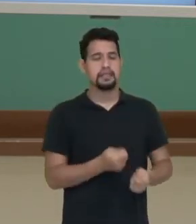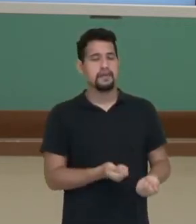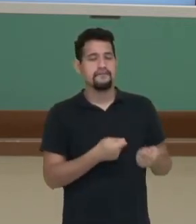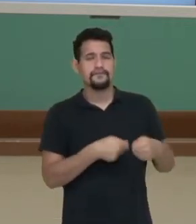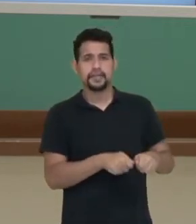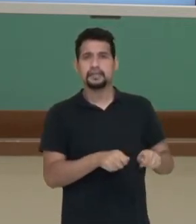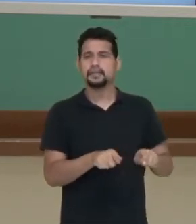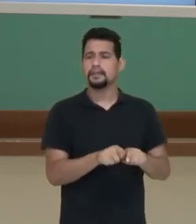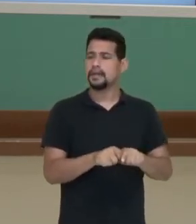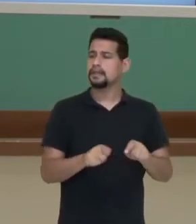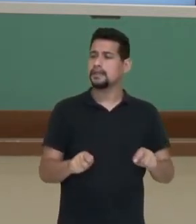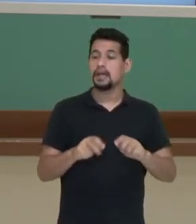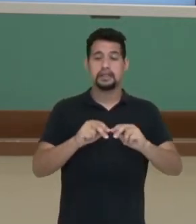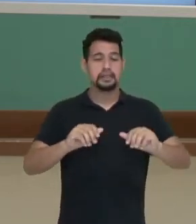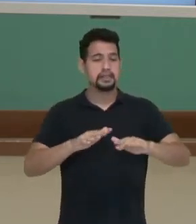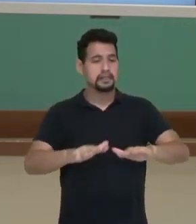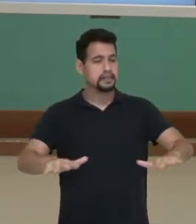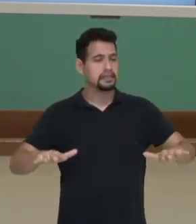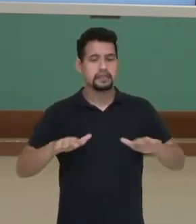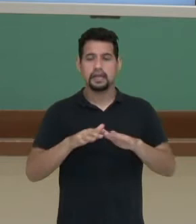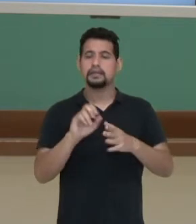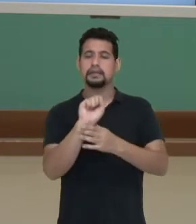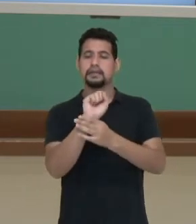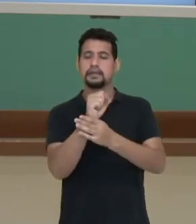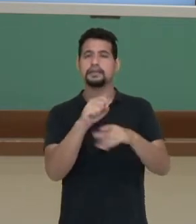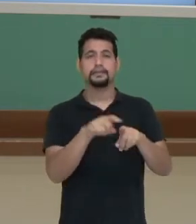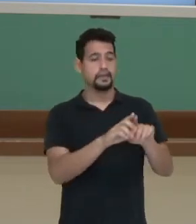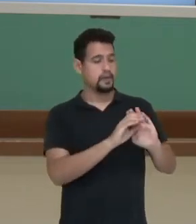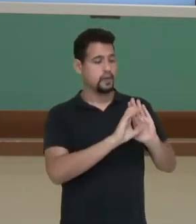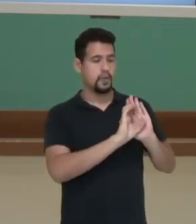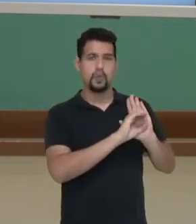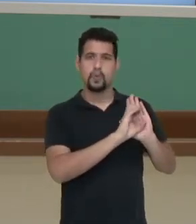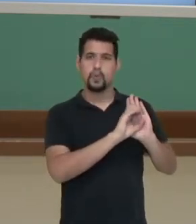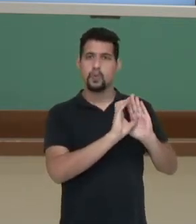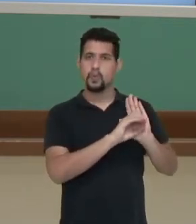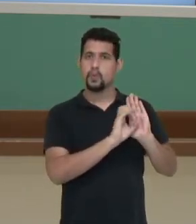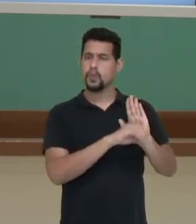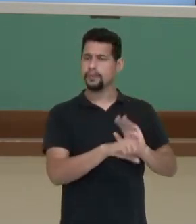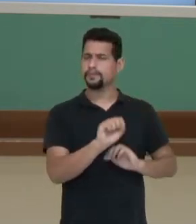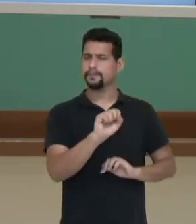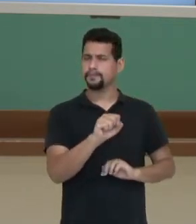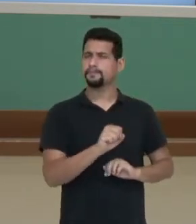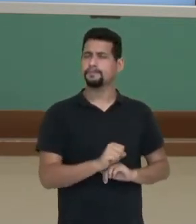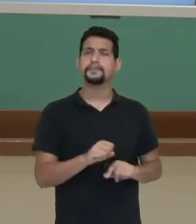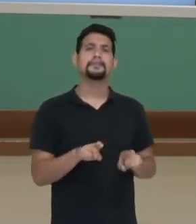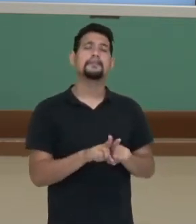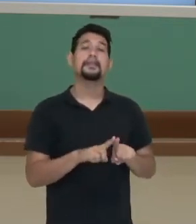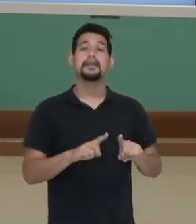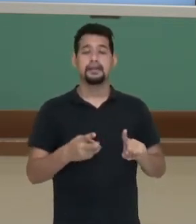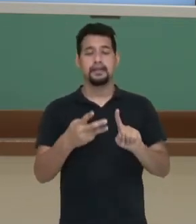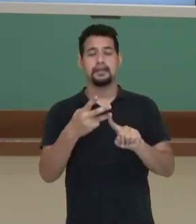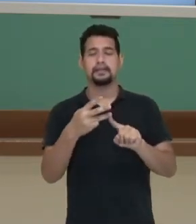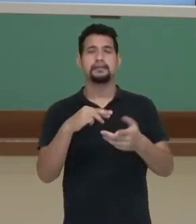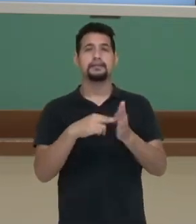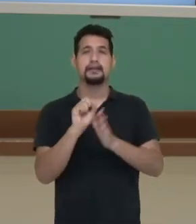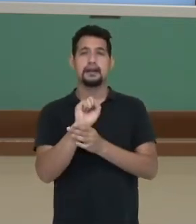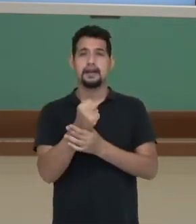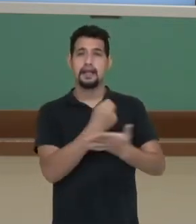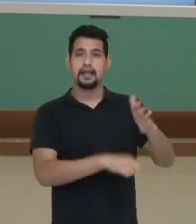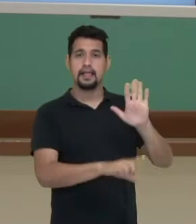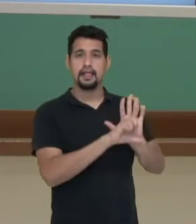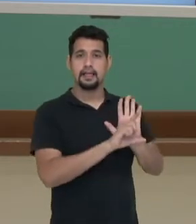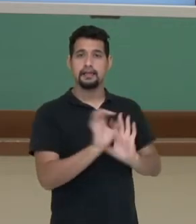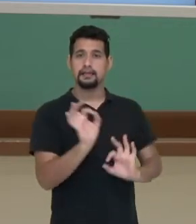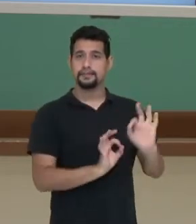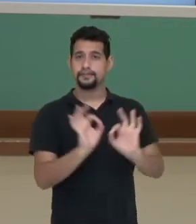território. Segundo, a garantia da Constituição em si. E em terceiro, a garantia da lei e da ordem, que